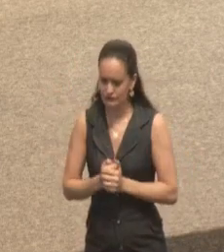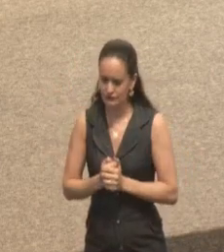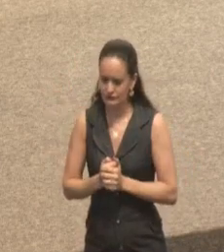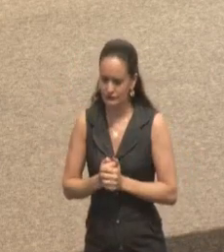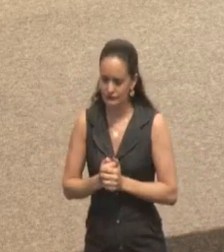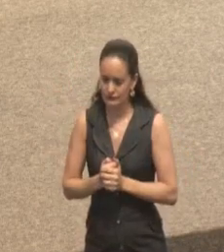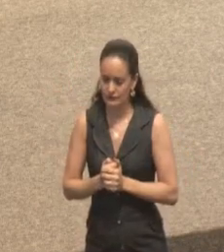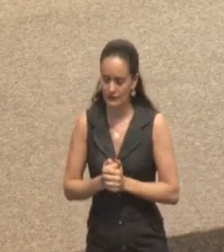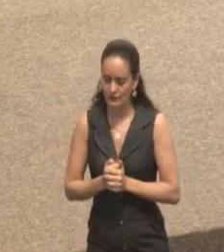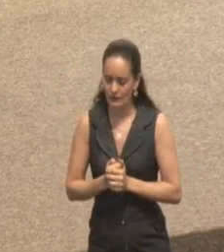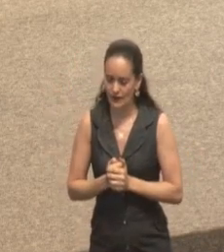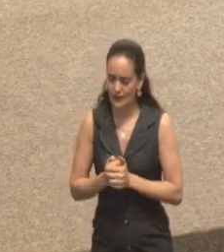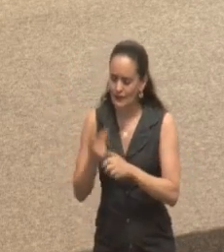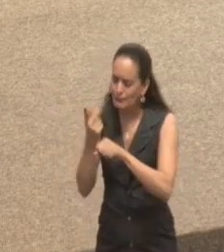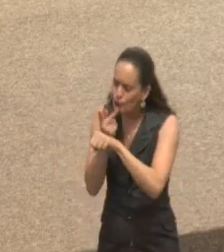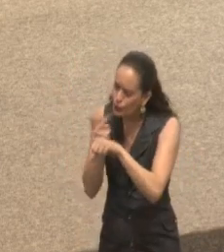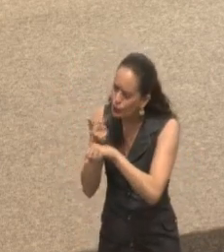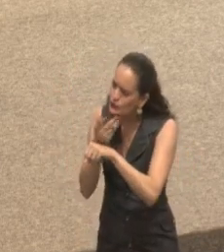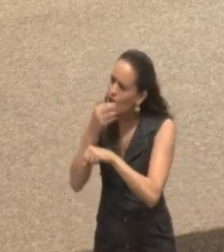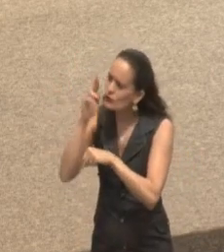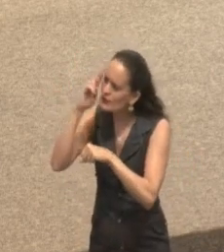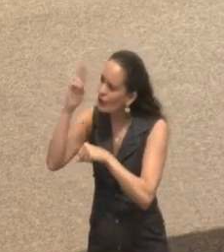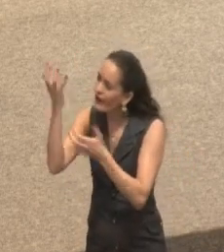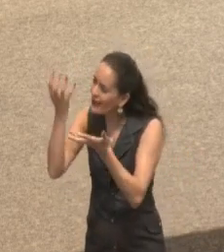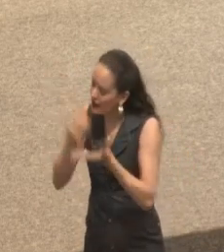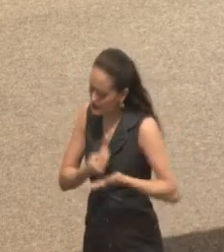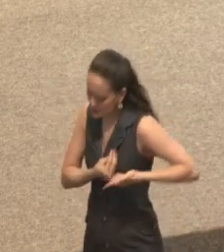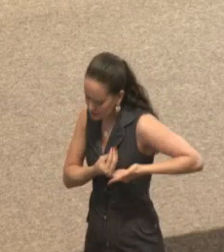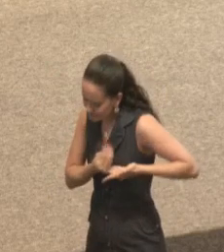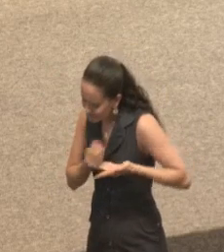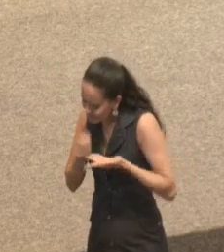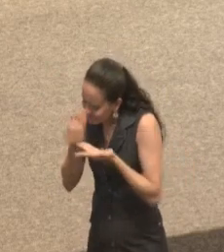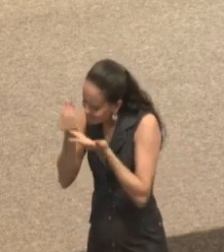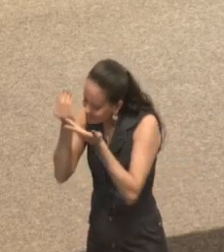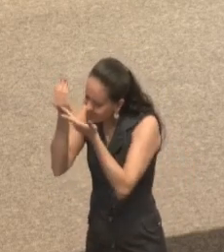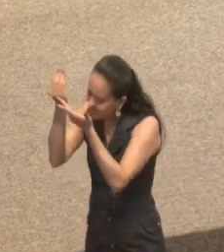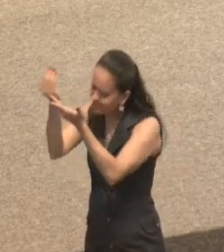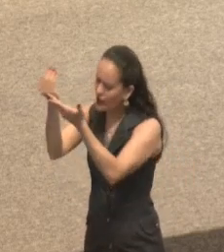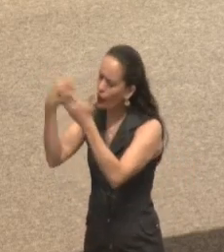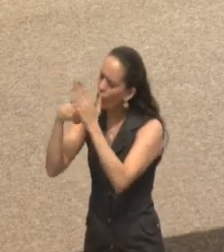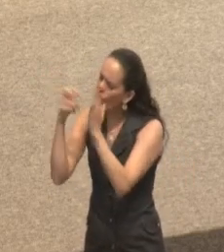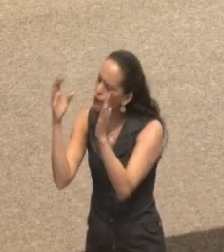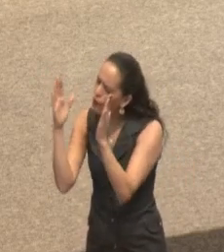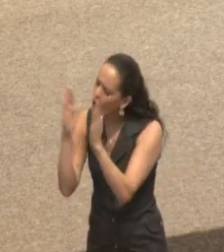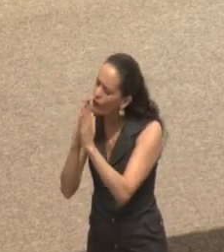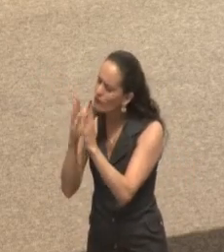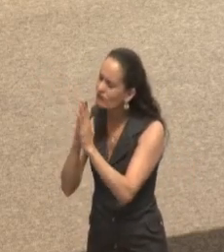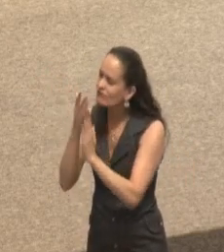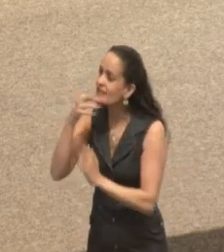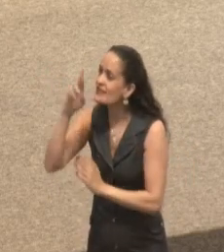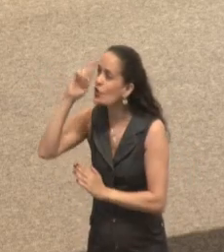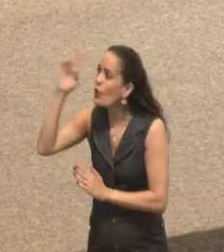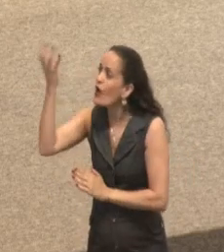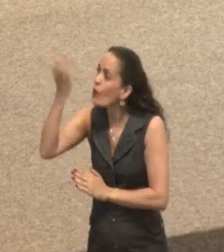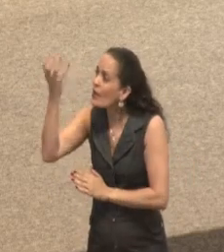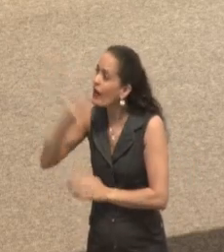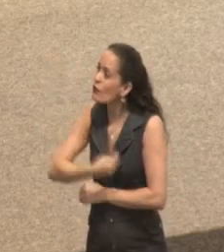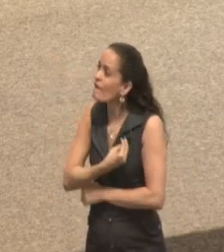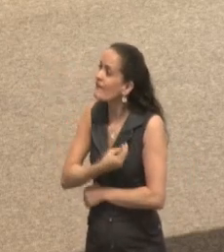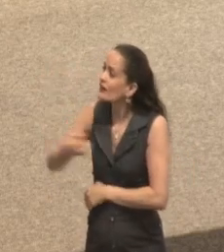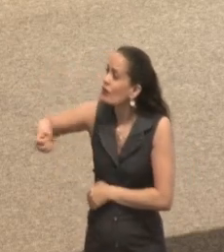manhã busca o Senhor, entrega a sua vida a Ele e ora dizendo: eu quero nascer de novo, Senhor